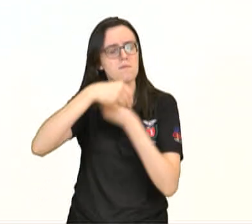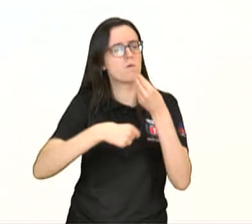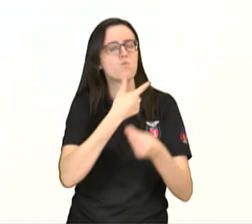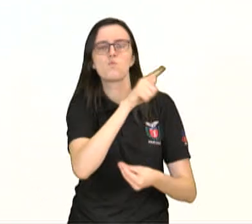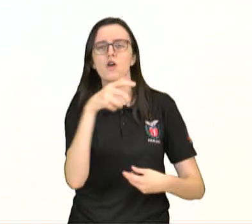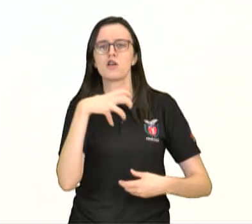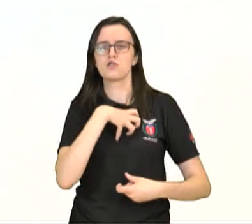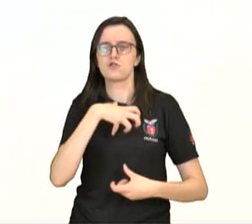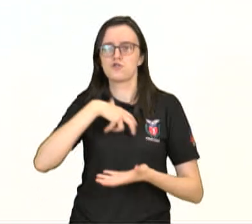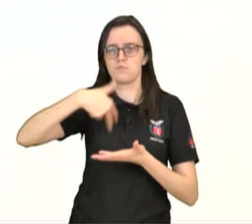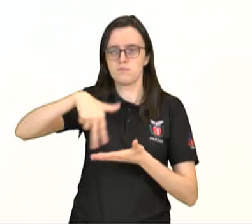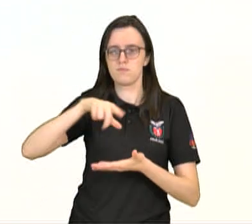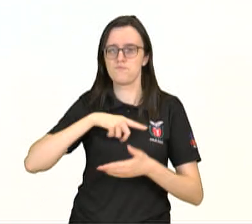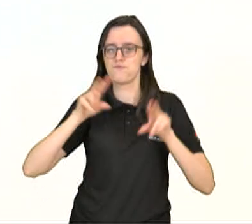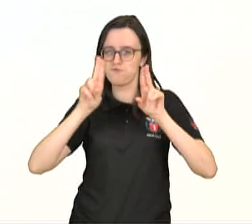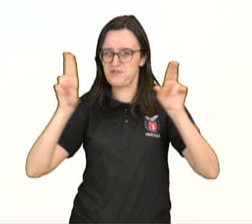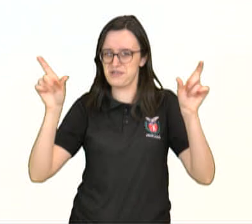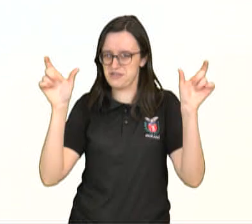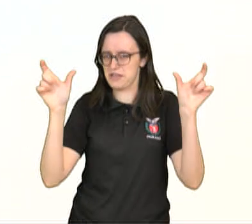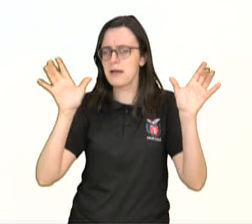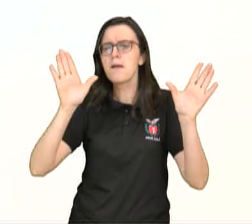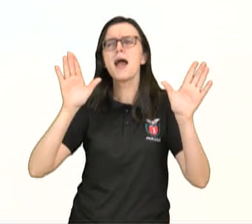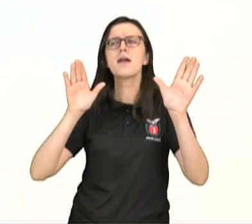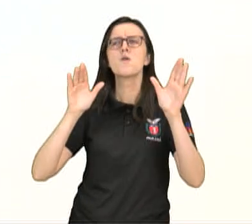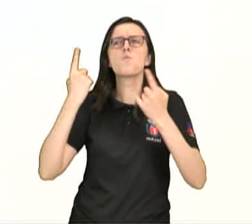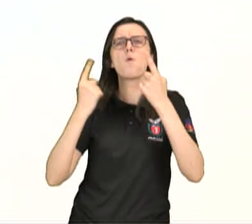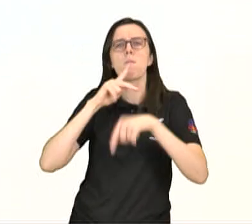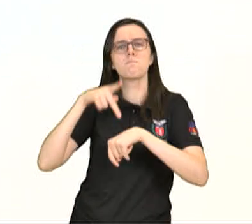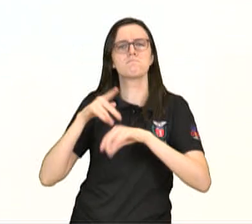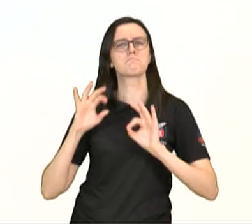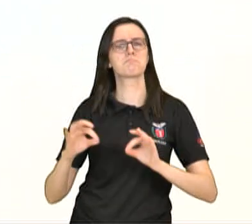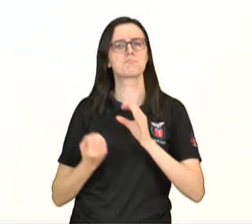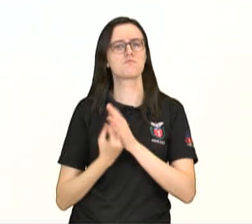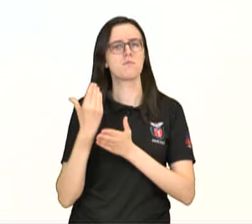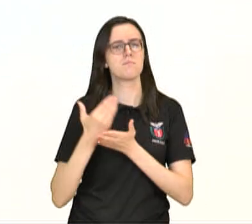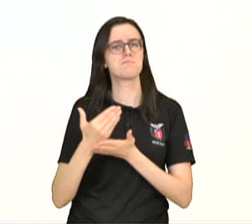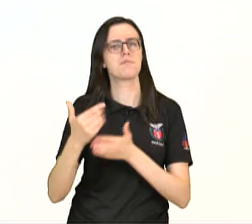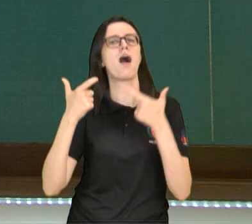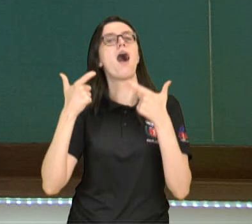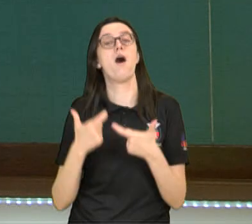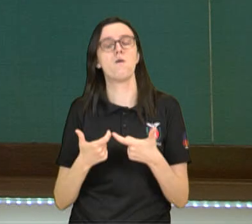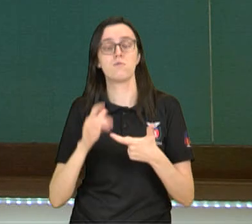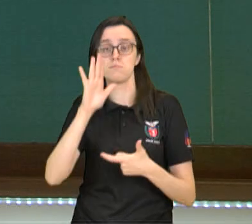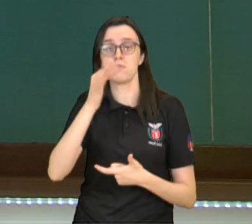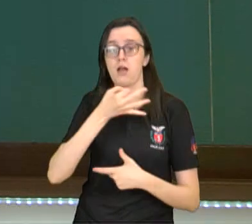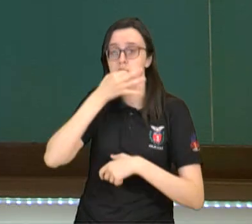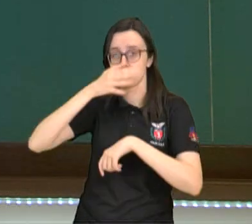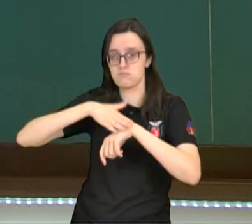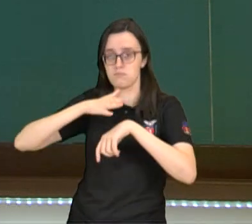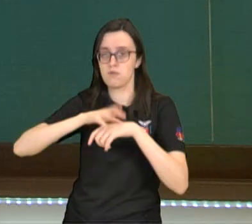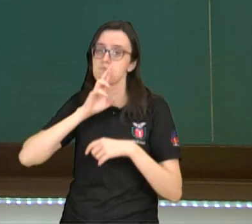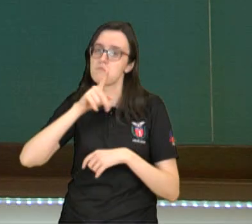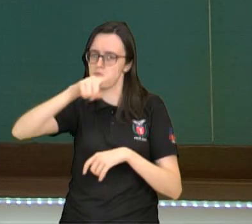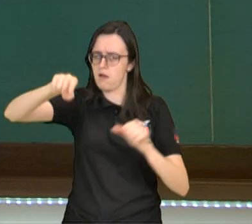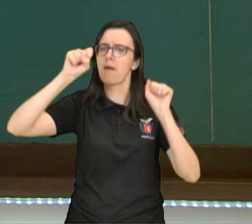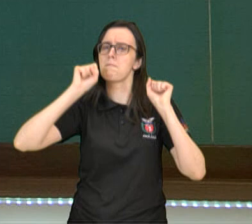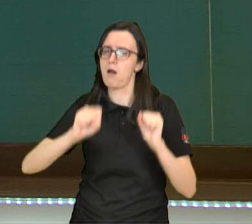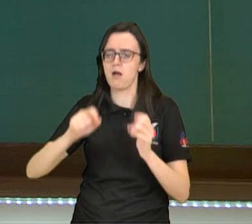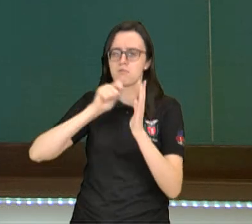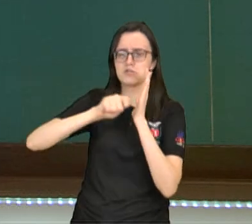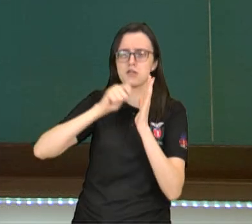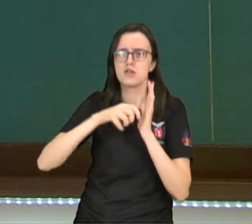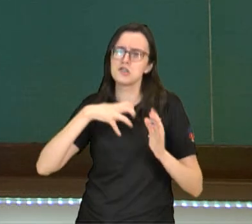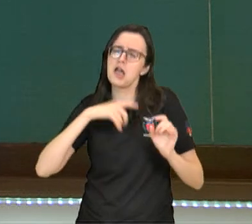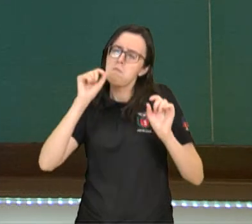estilos, como o cha-cha-cha e o tango. Mas qual é o seu país de origem? Então, nós temos aqui uma sugestão de resposta, vocês podem ter escrito de uma